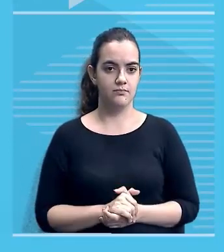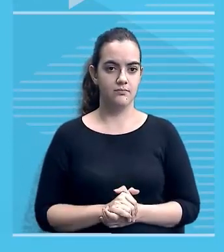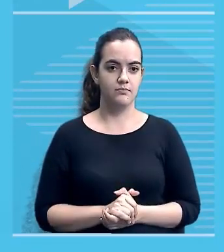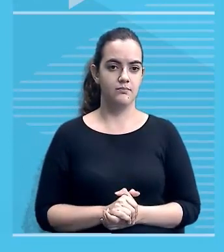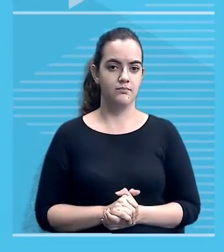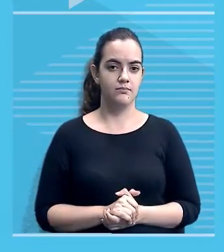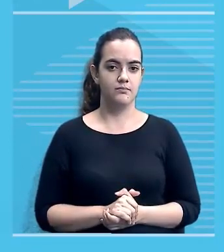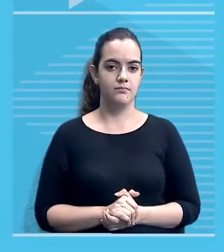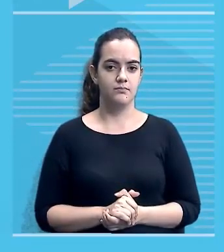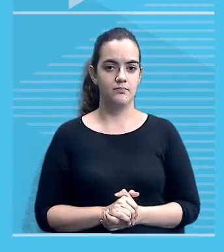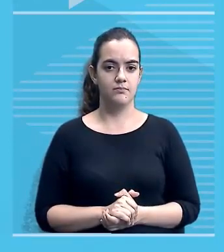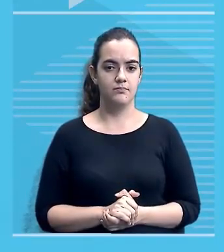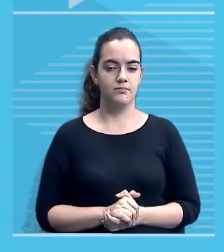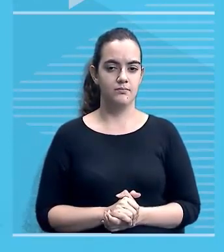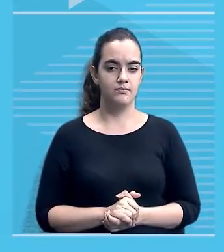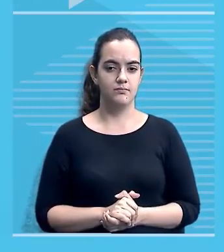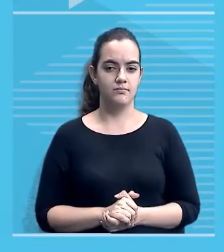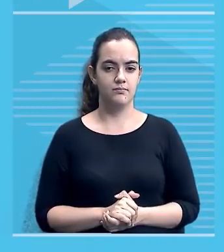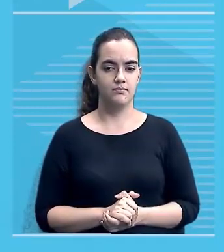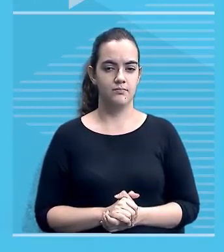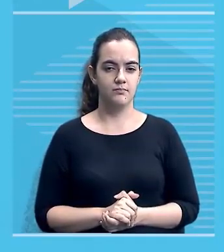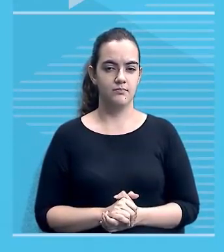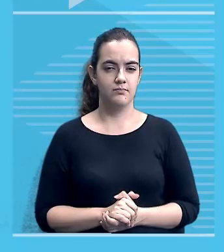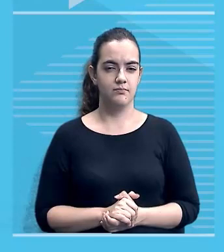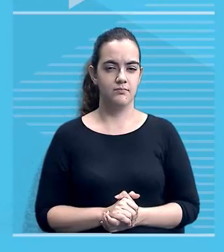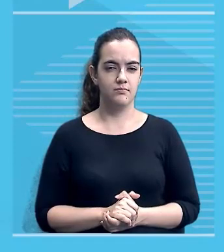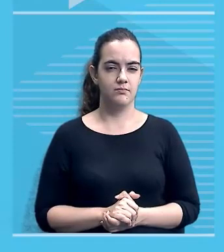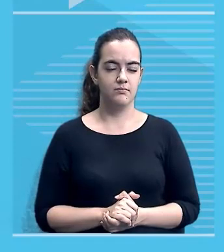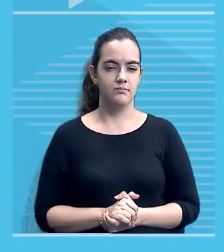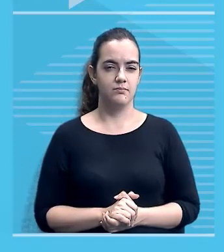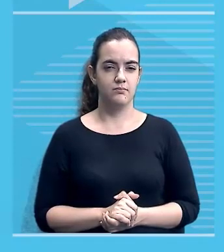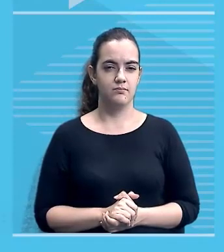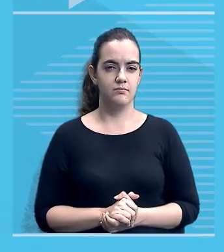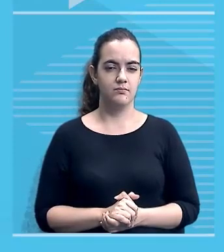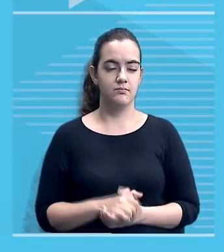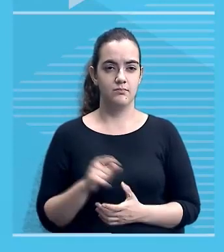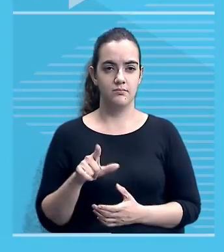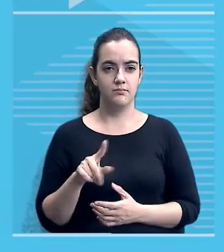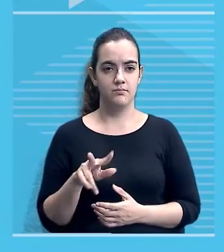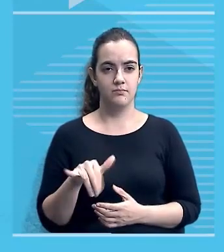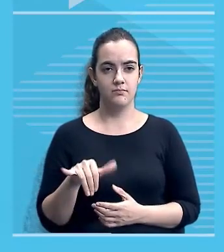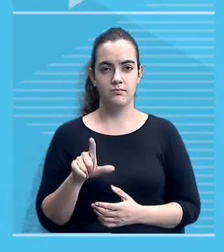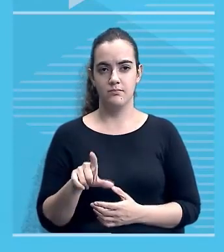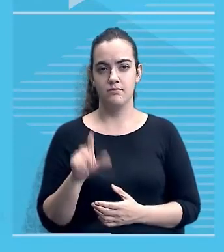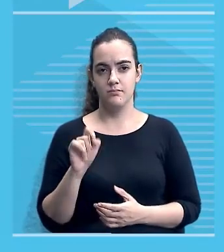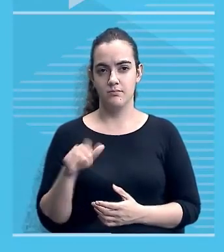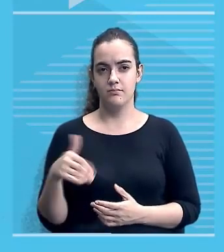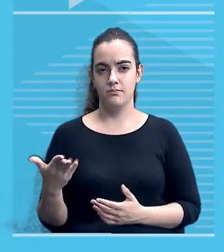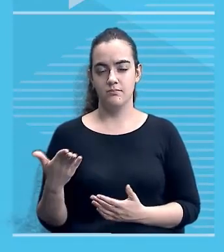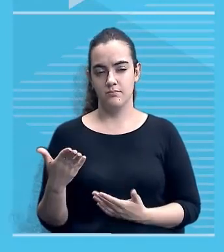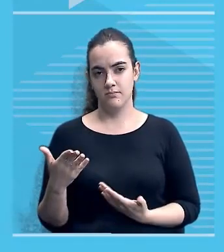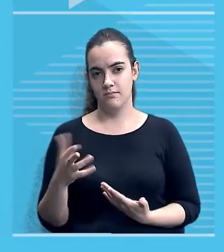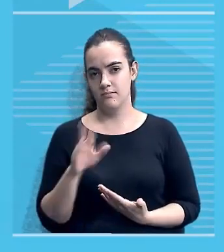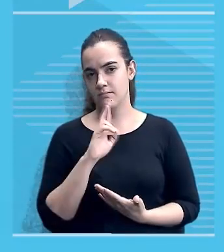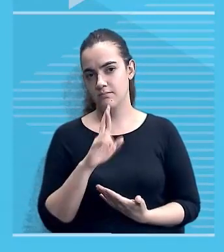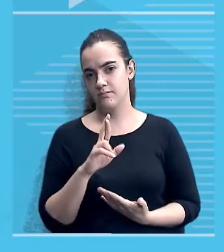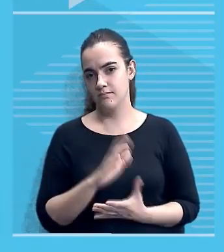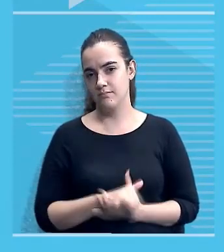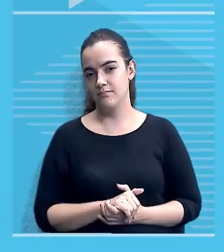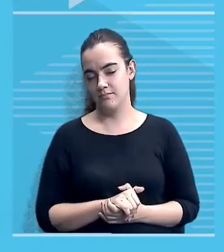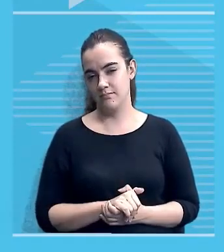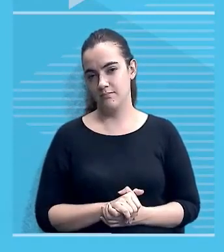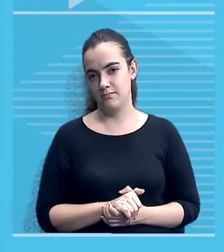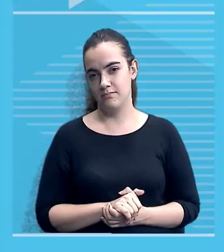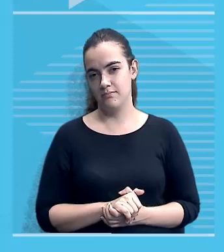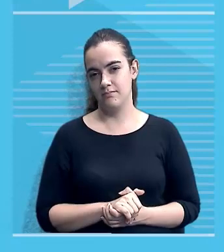relacionados ao ambiente natural assinale a alternativa que contém os três tipos de